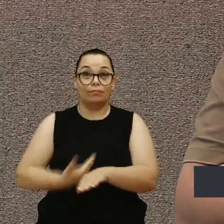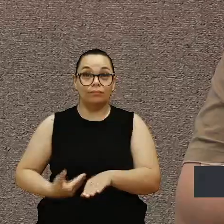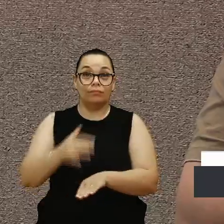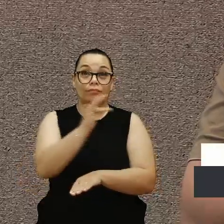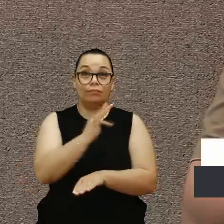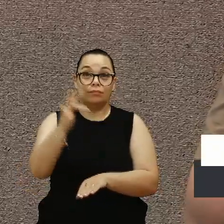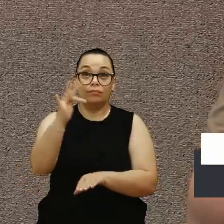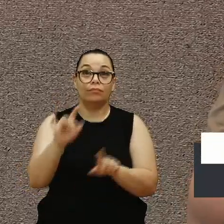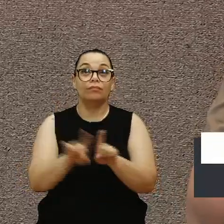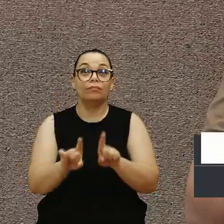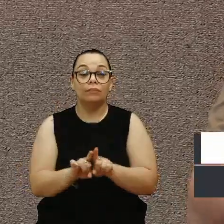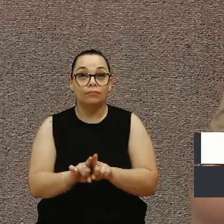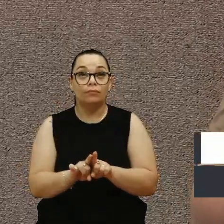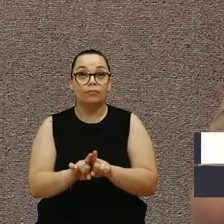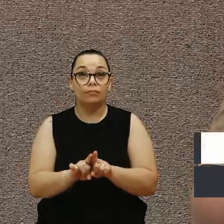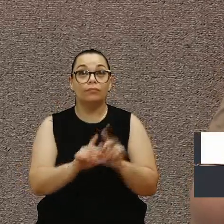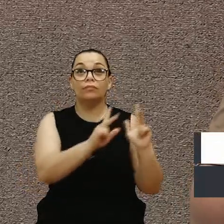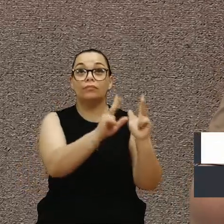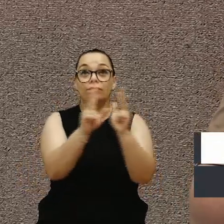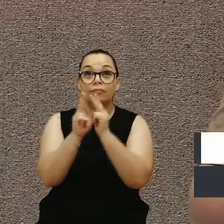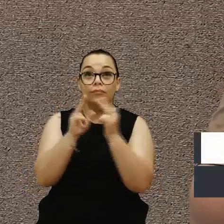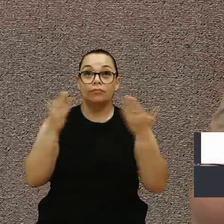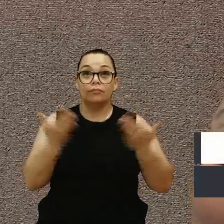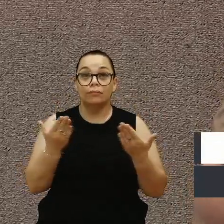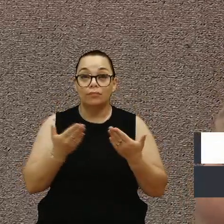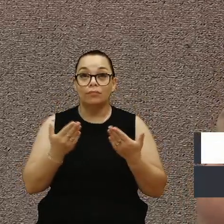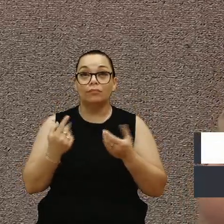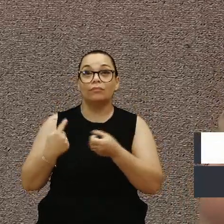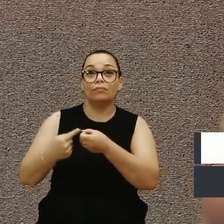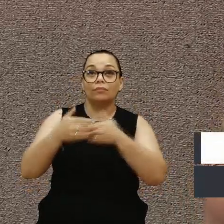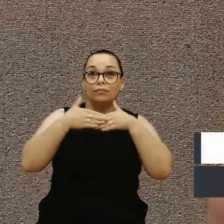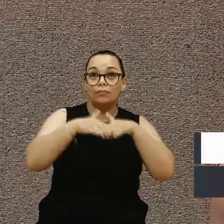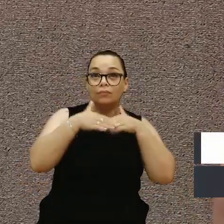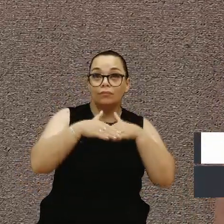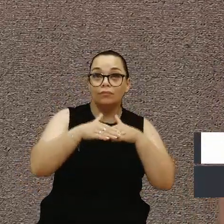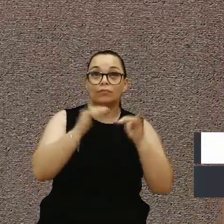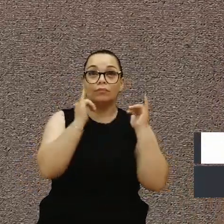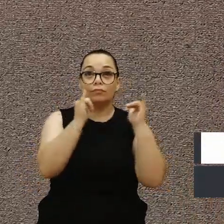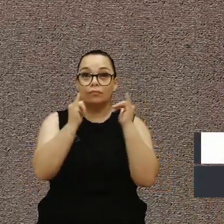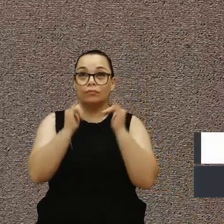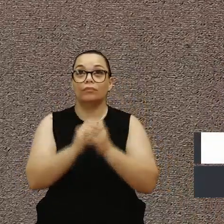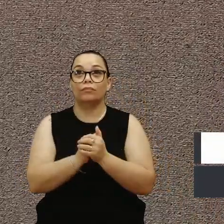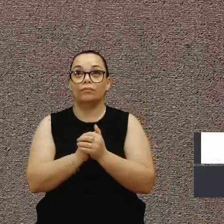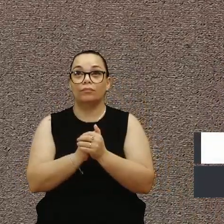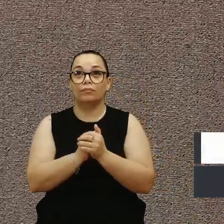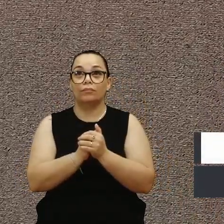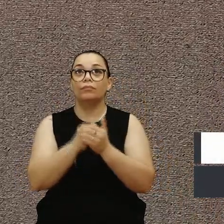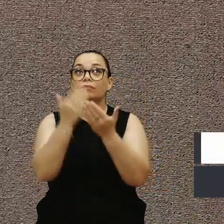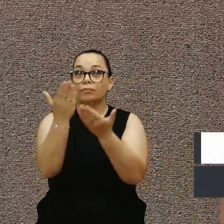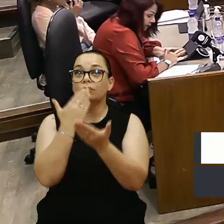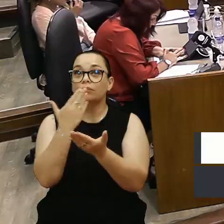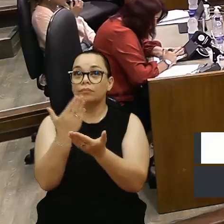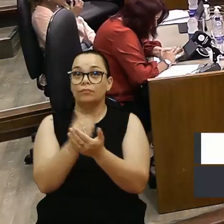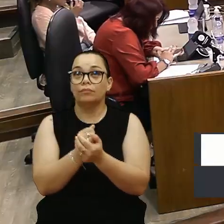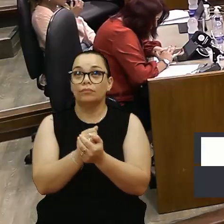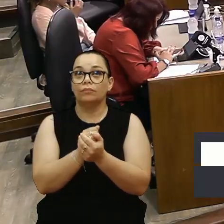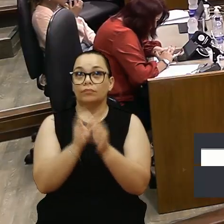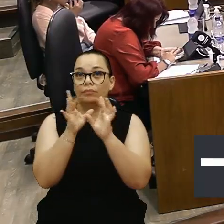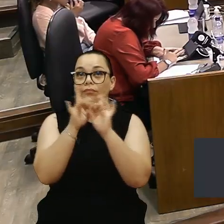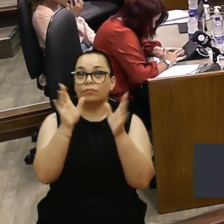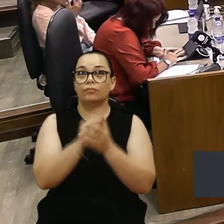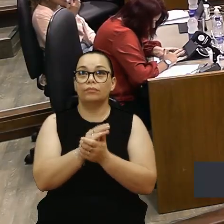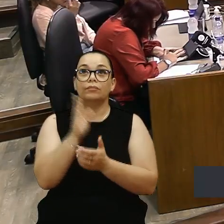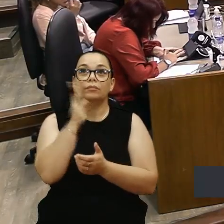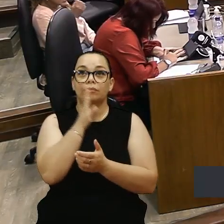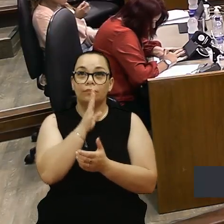governo federal. E a mesma coisa se visualiza agora do ponto de vista do transporte coletivo. O senhor pediu uma parte, vereador Libardi? Seu parte. De forma